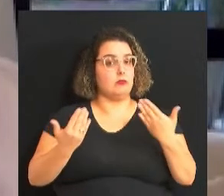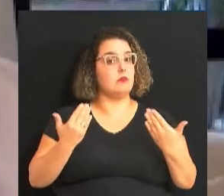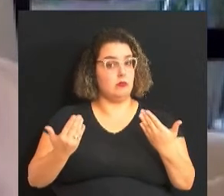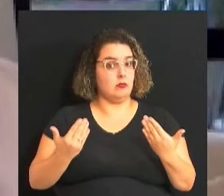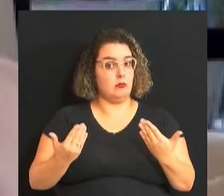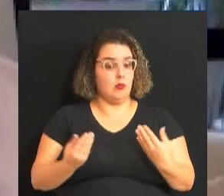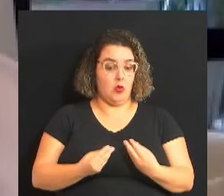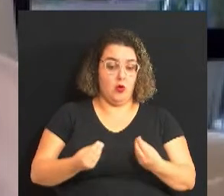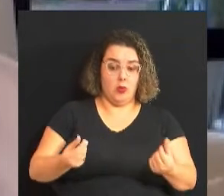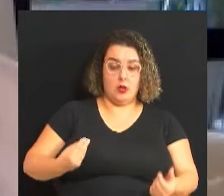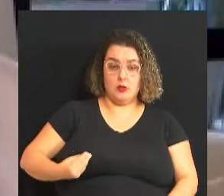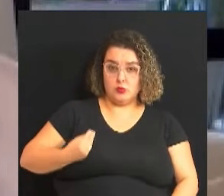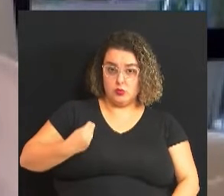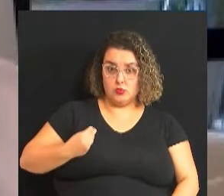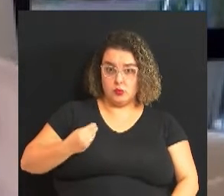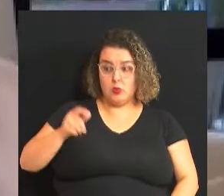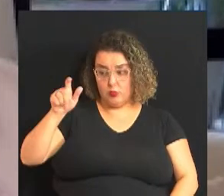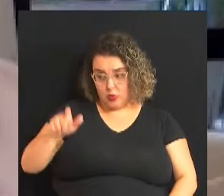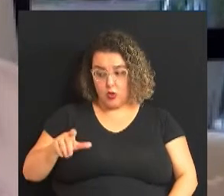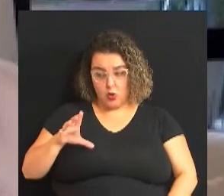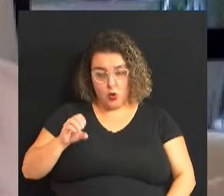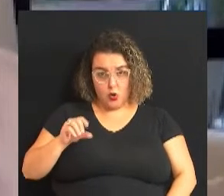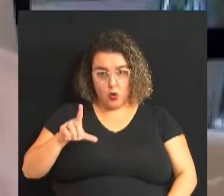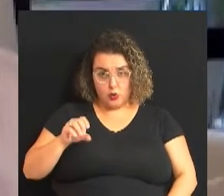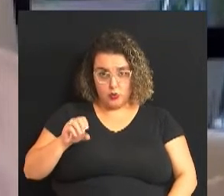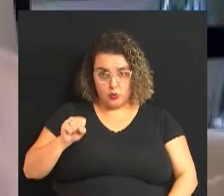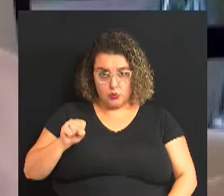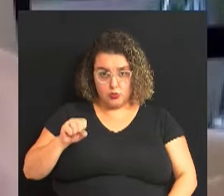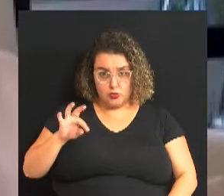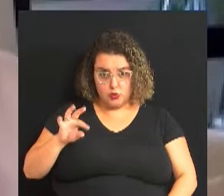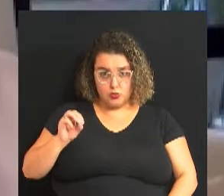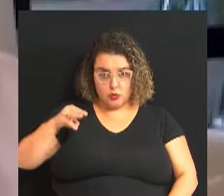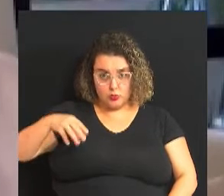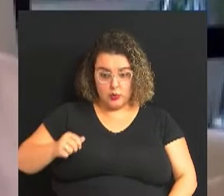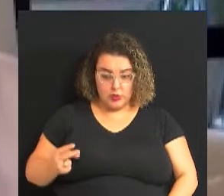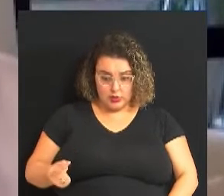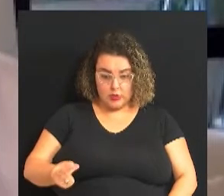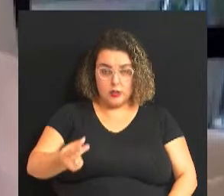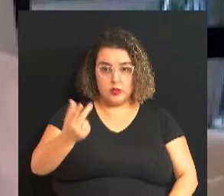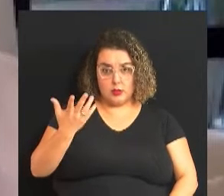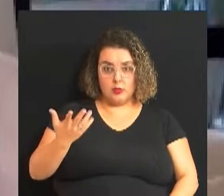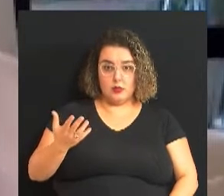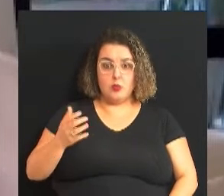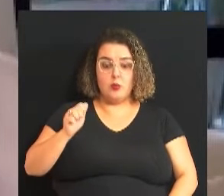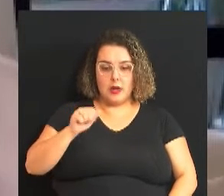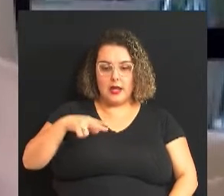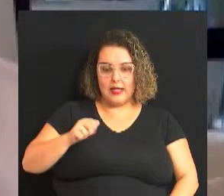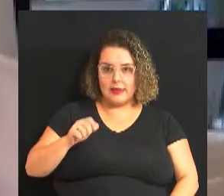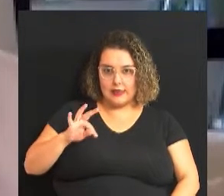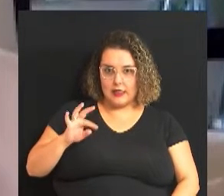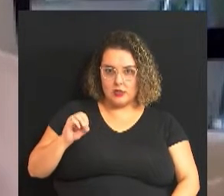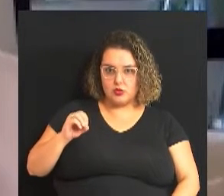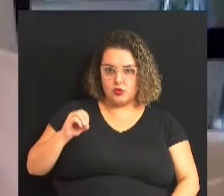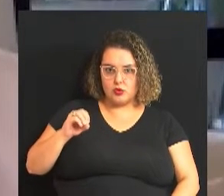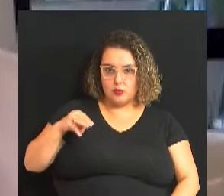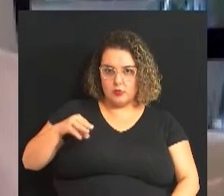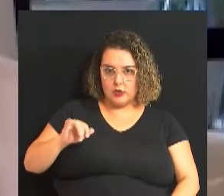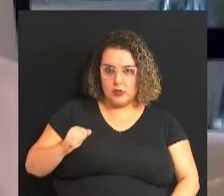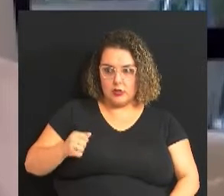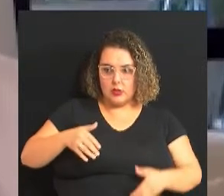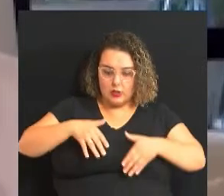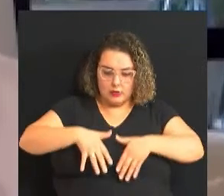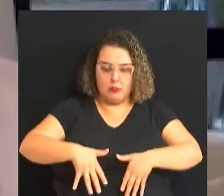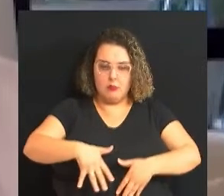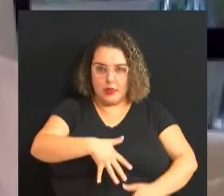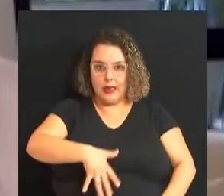de vida com uma pessoa com uma colostomia definitiva e uma pessoa com uma anastomose no intestino lá embaixo, e a qualidade de